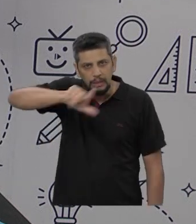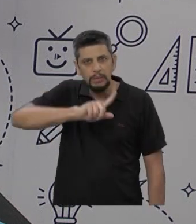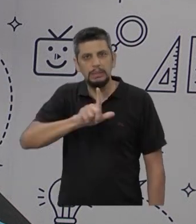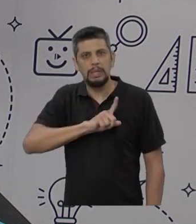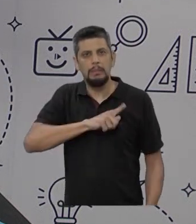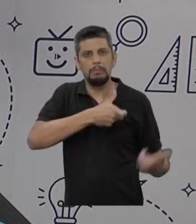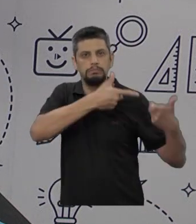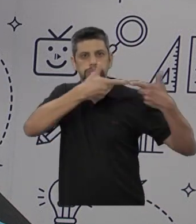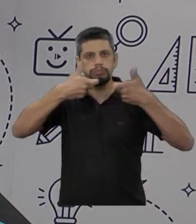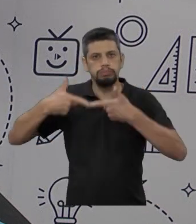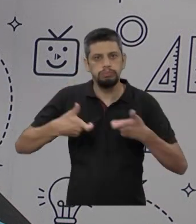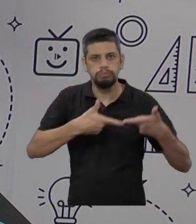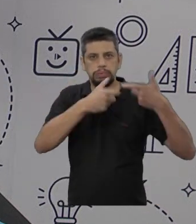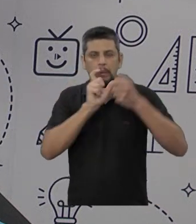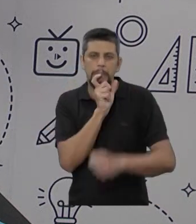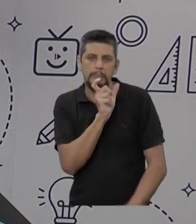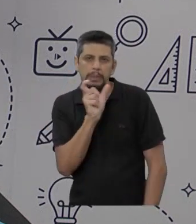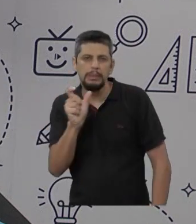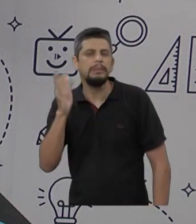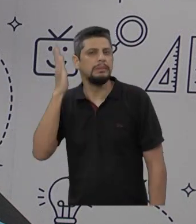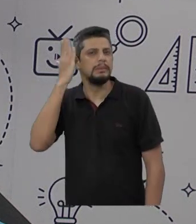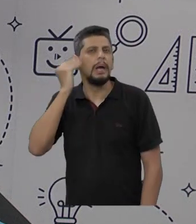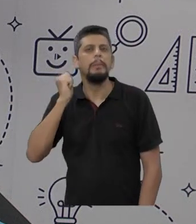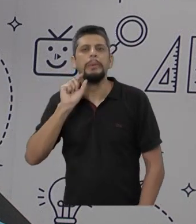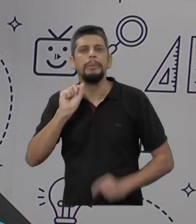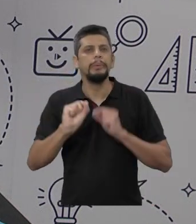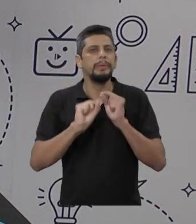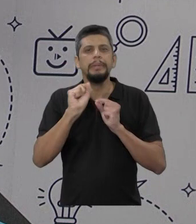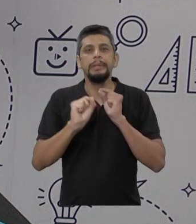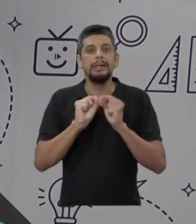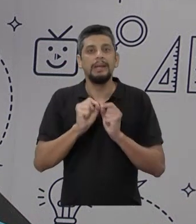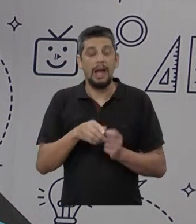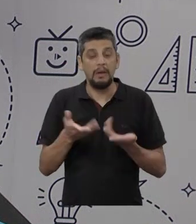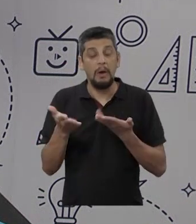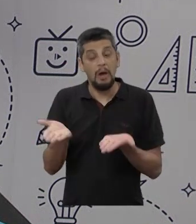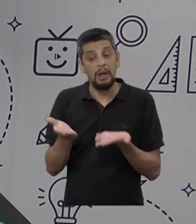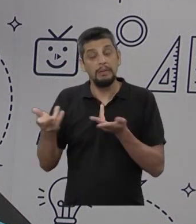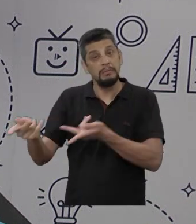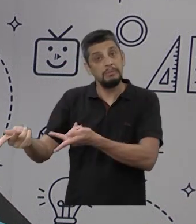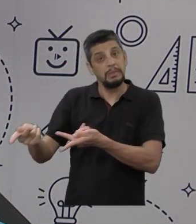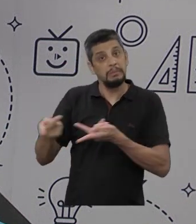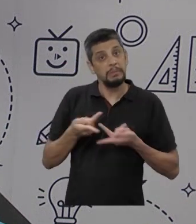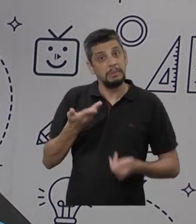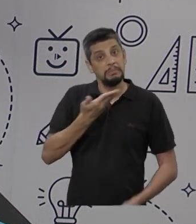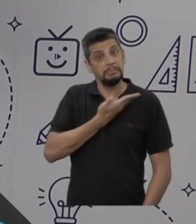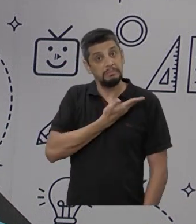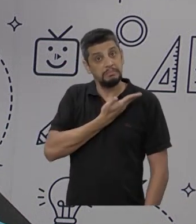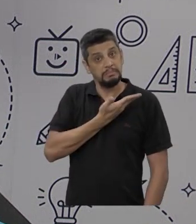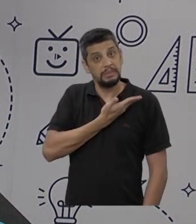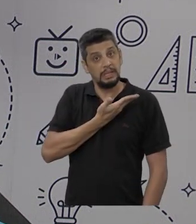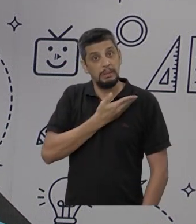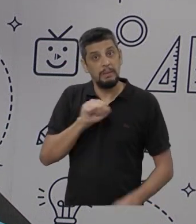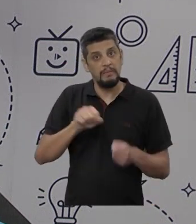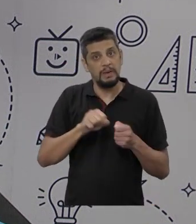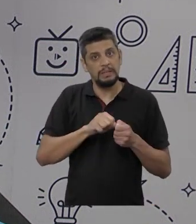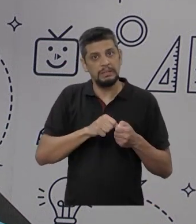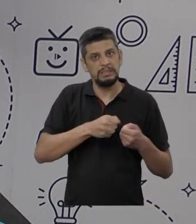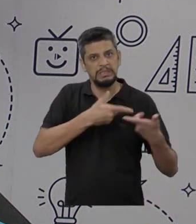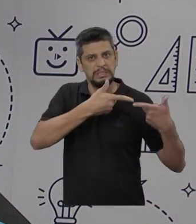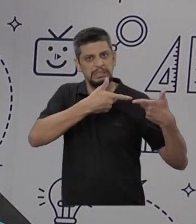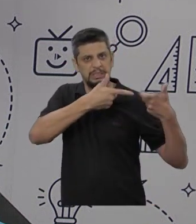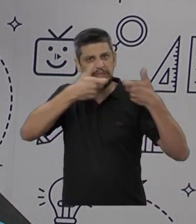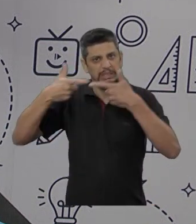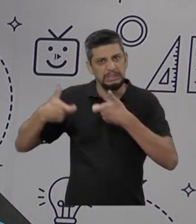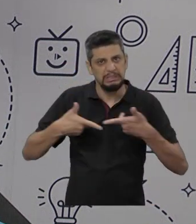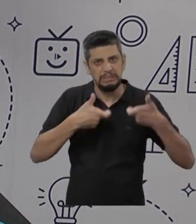Agora, nós temos uma batalha de palavras. Vocês sabem o que é isso? Eu vou convidar agora uma colega minha para a gente fazer